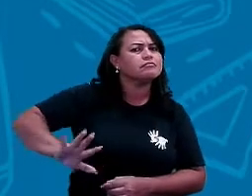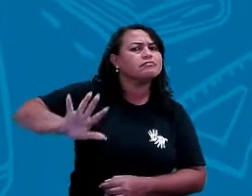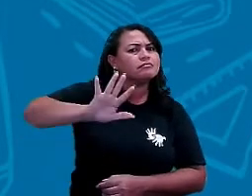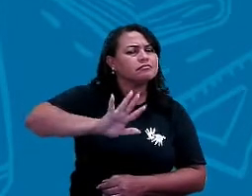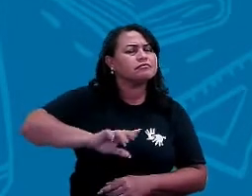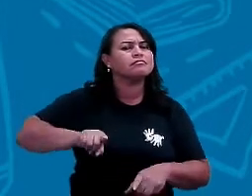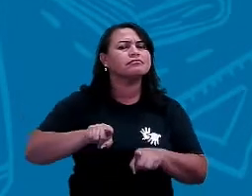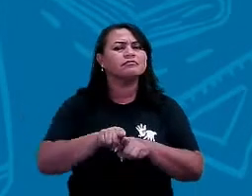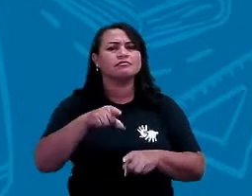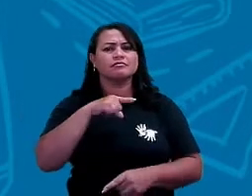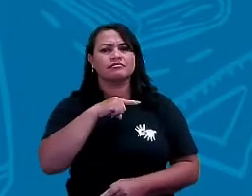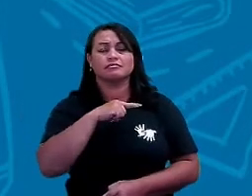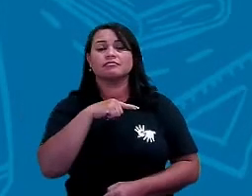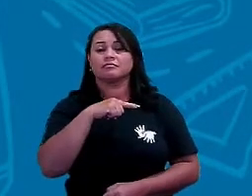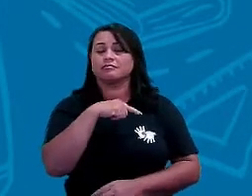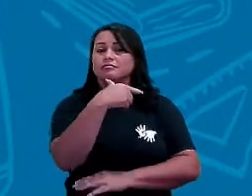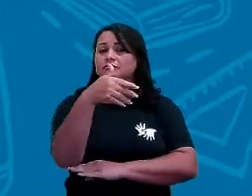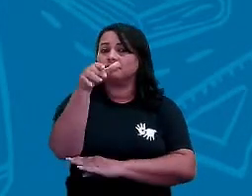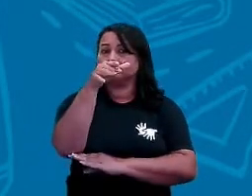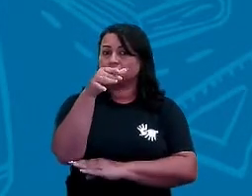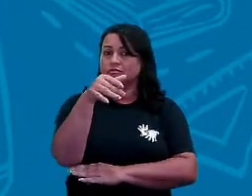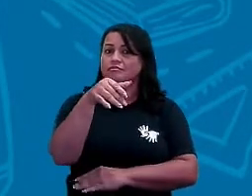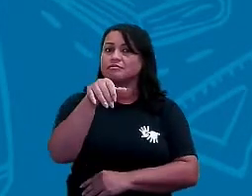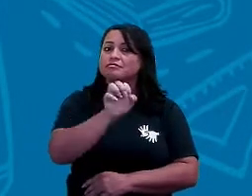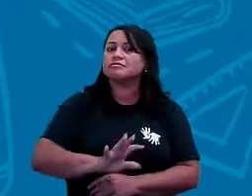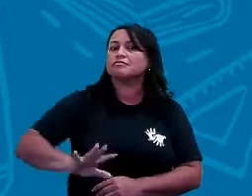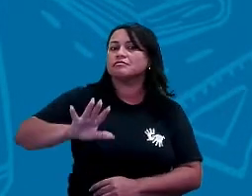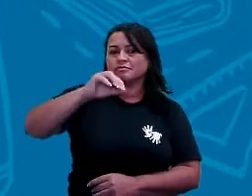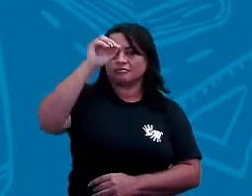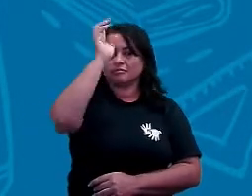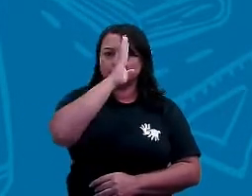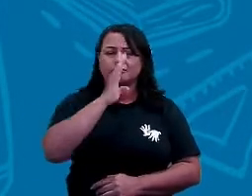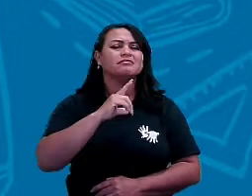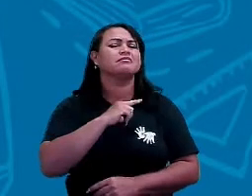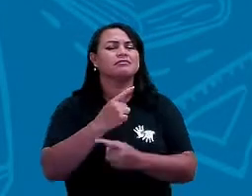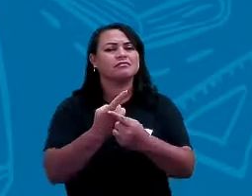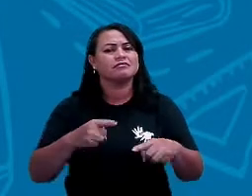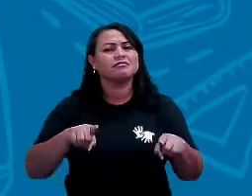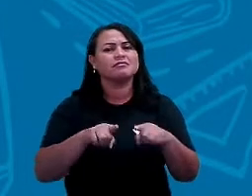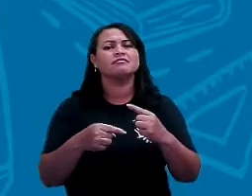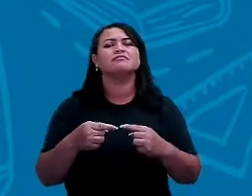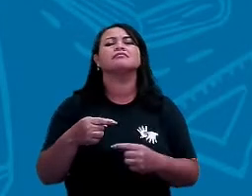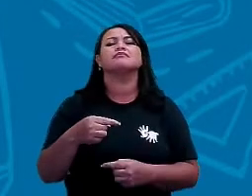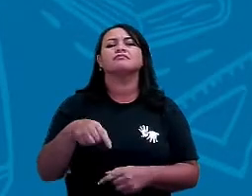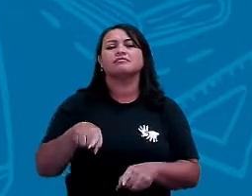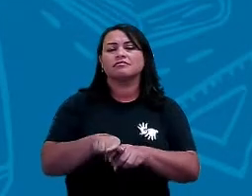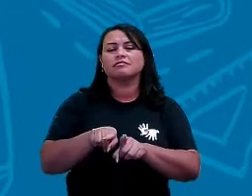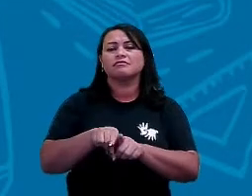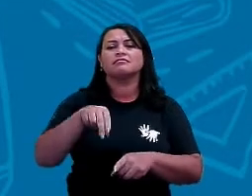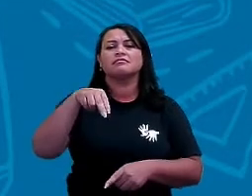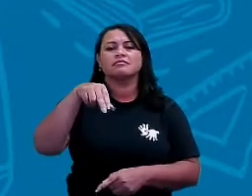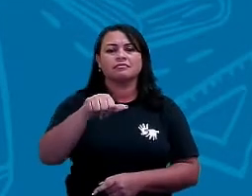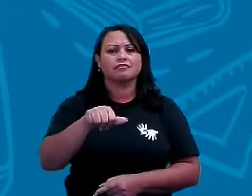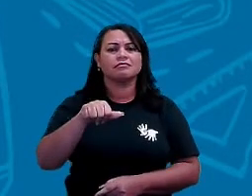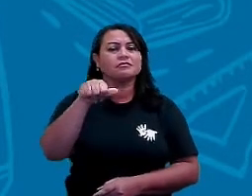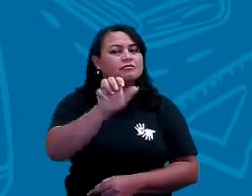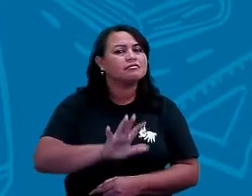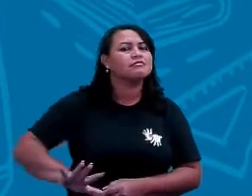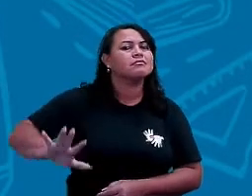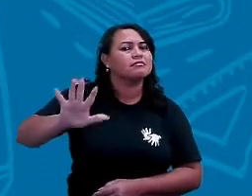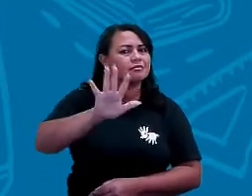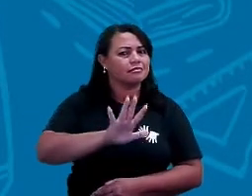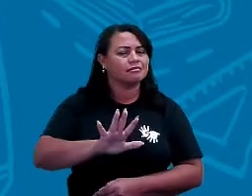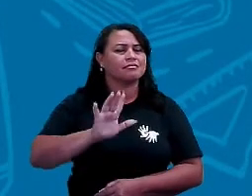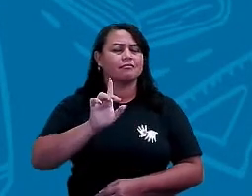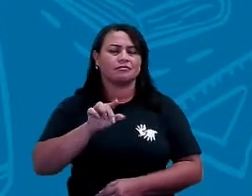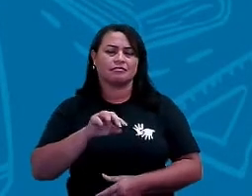bandeira nacional, a bandeira do Brasil, e nós temos o hino nacional, tá certo? Que são os símbolos do nosso